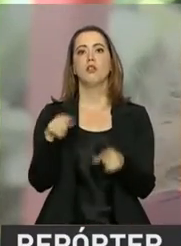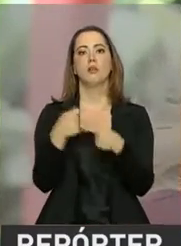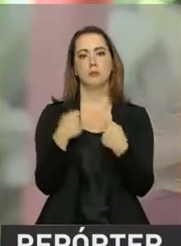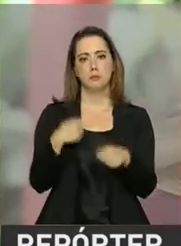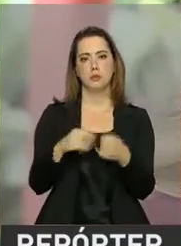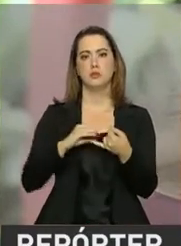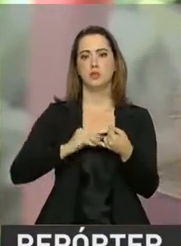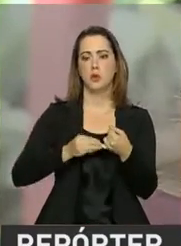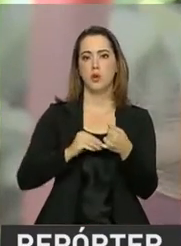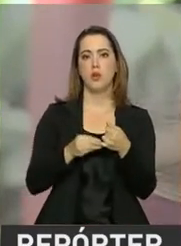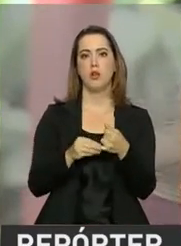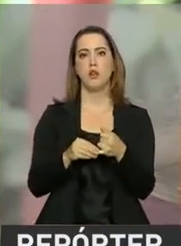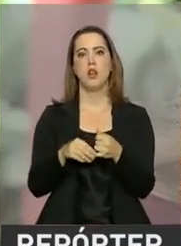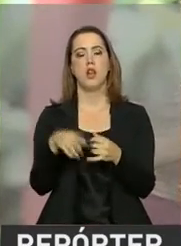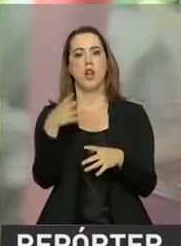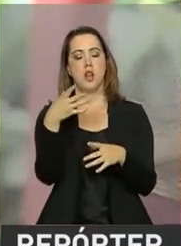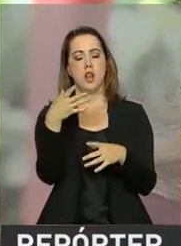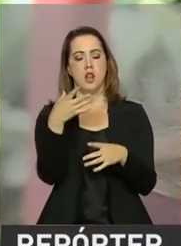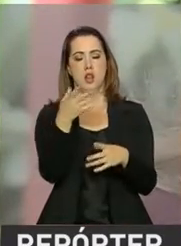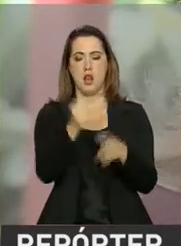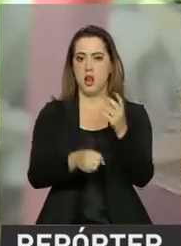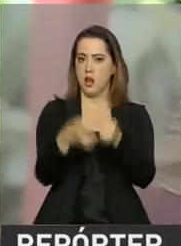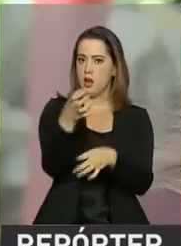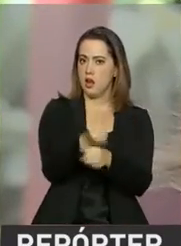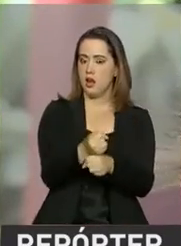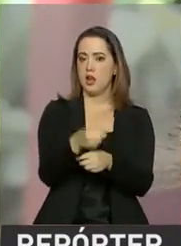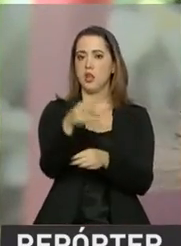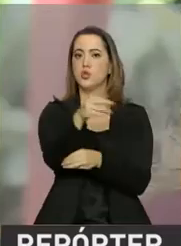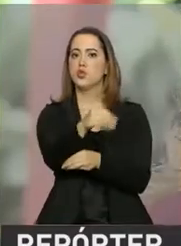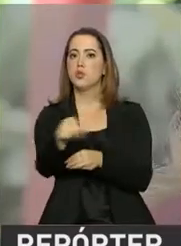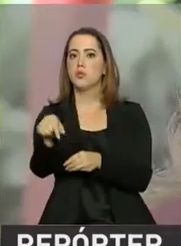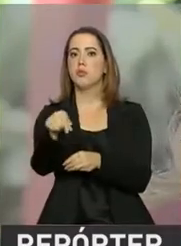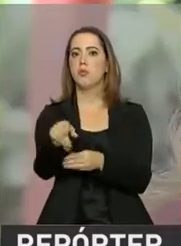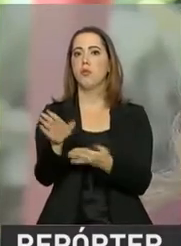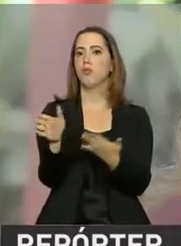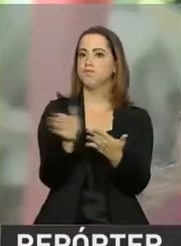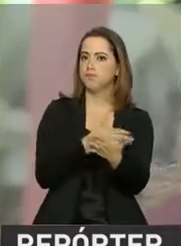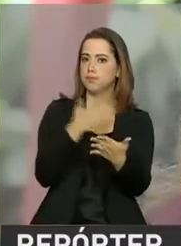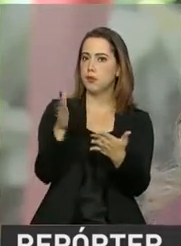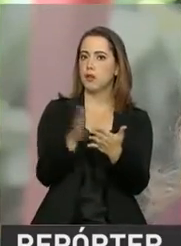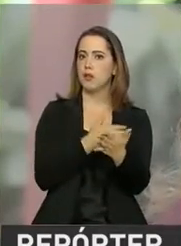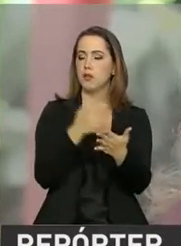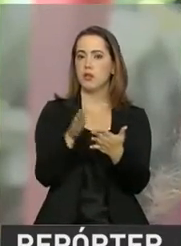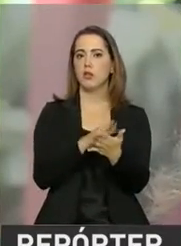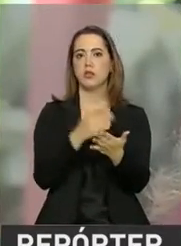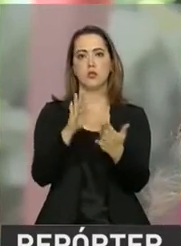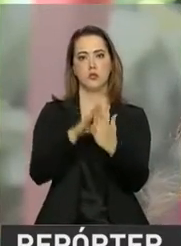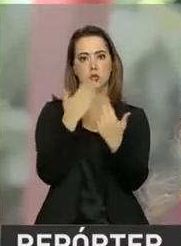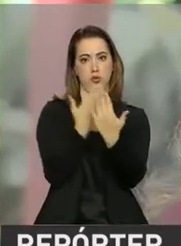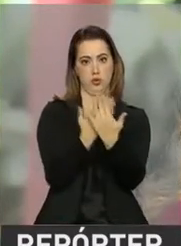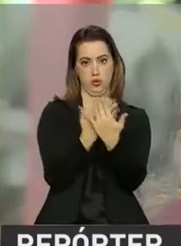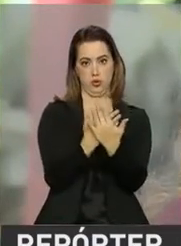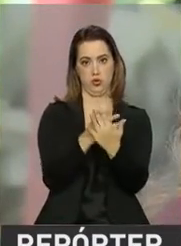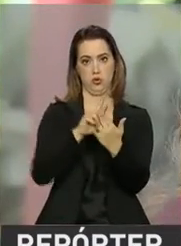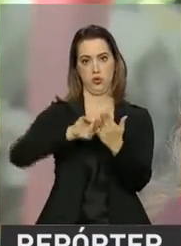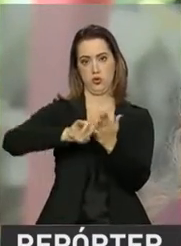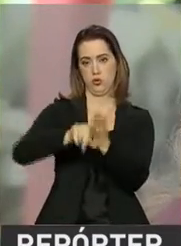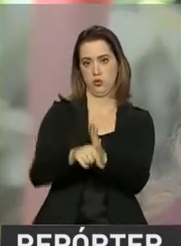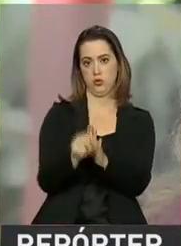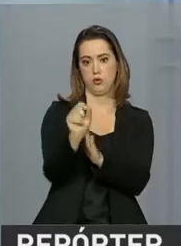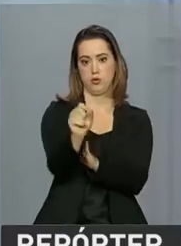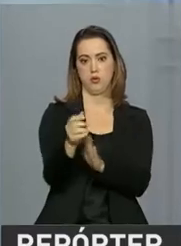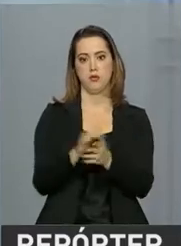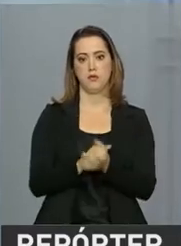importante. Leite em pó, né? Material escolar, desde que não seja caderno. Eles têm outro